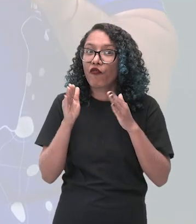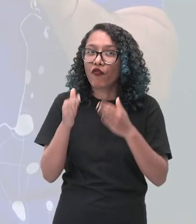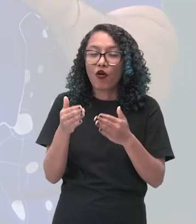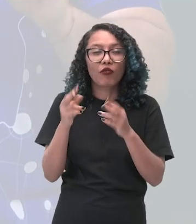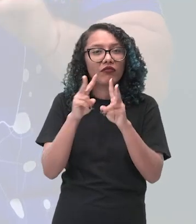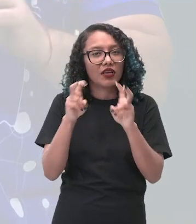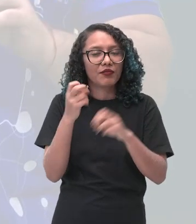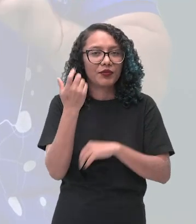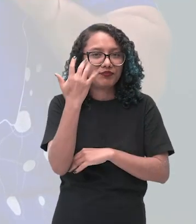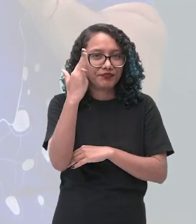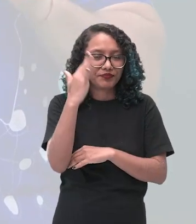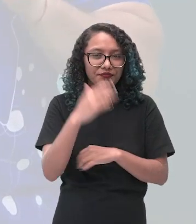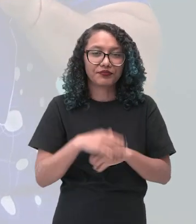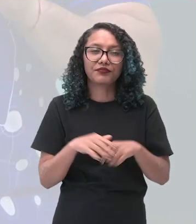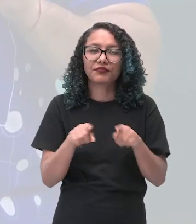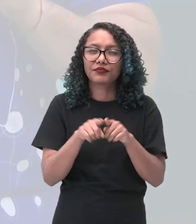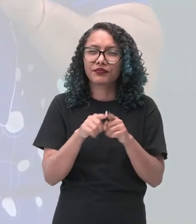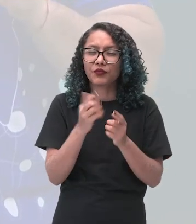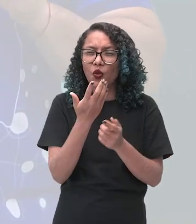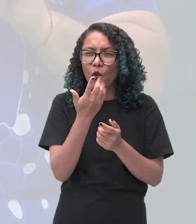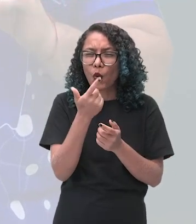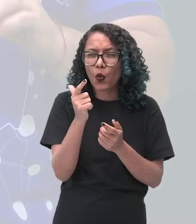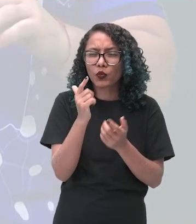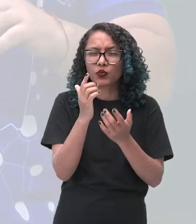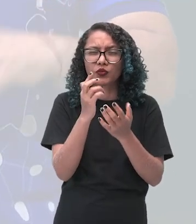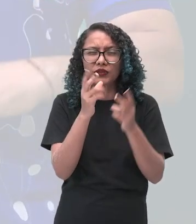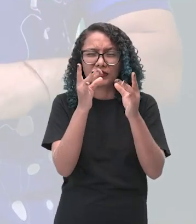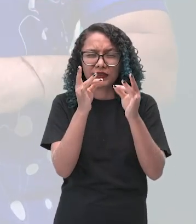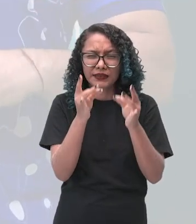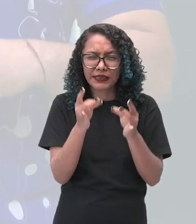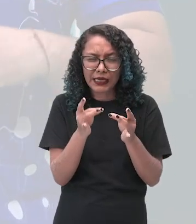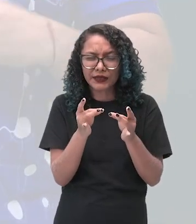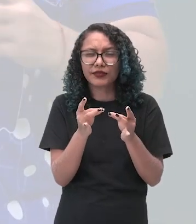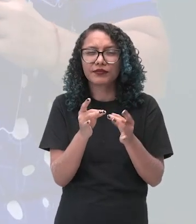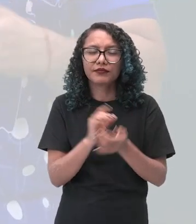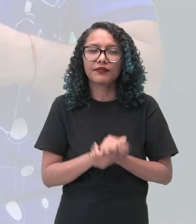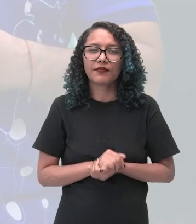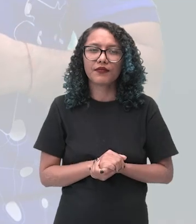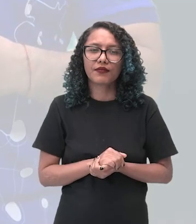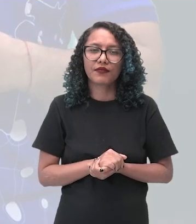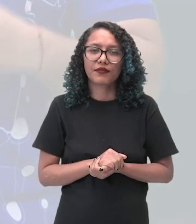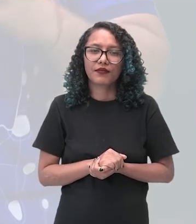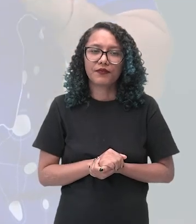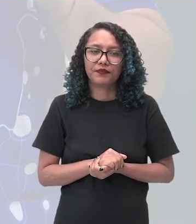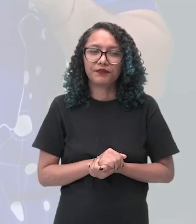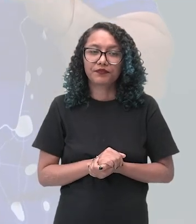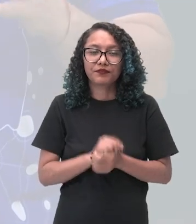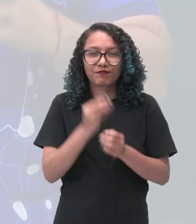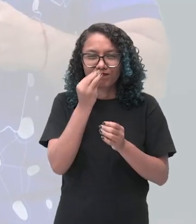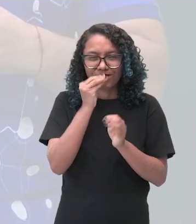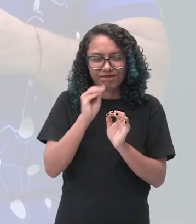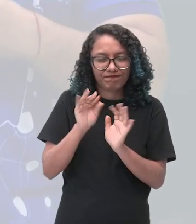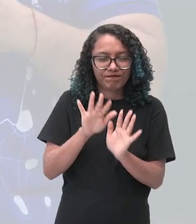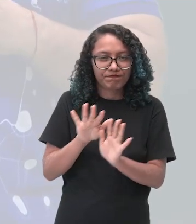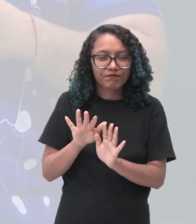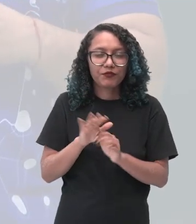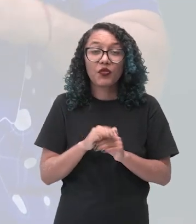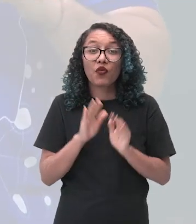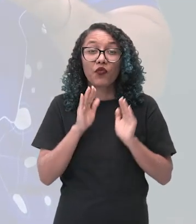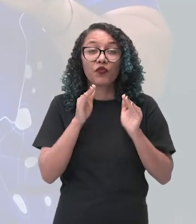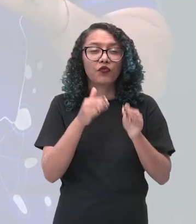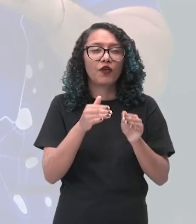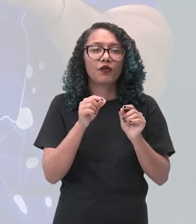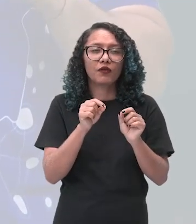vai ignorar detalhes pequenos, ok? Para tentar entender esse texto. A ideia aqui é